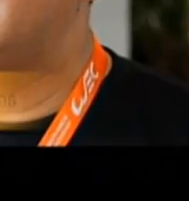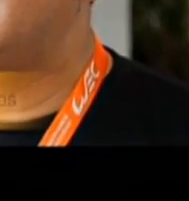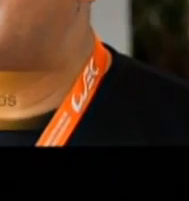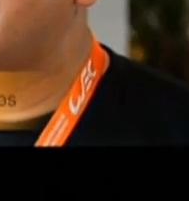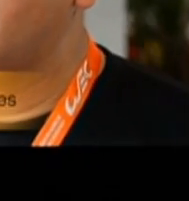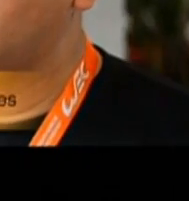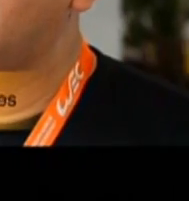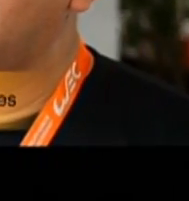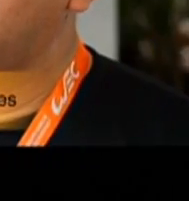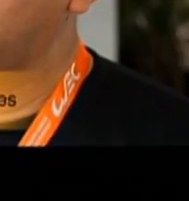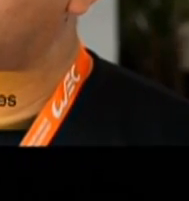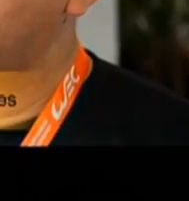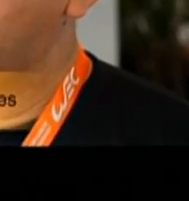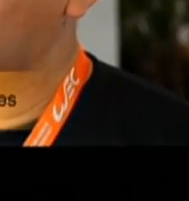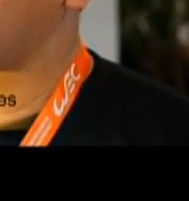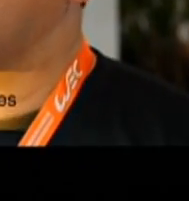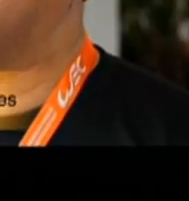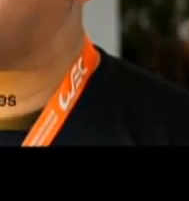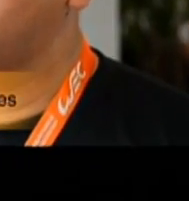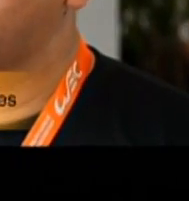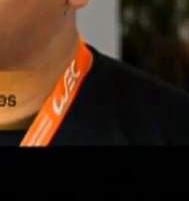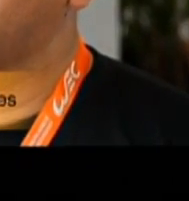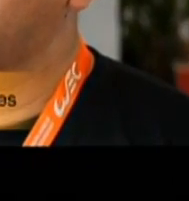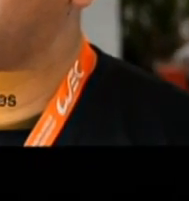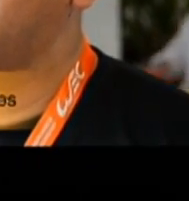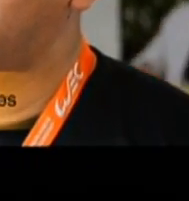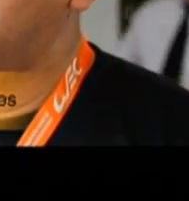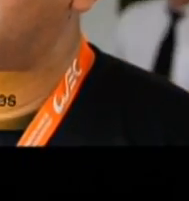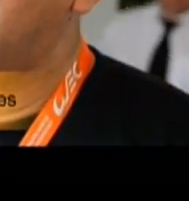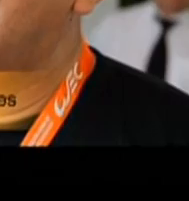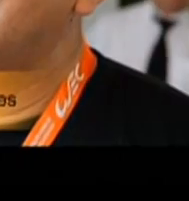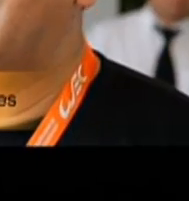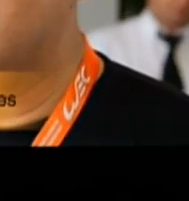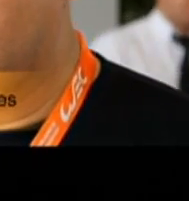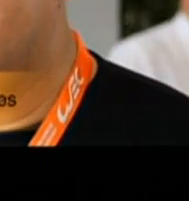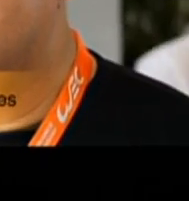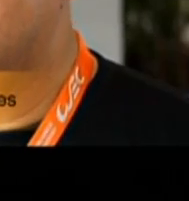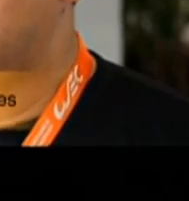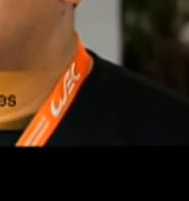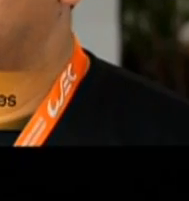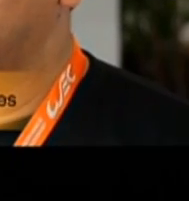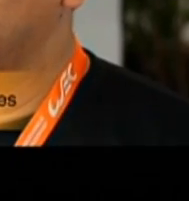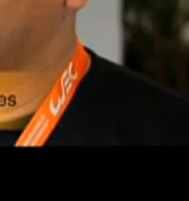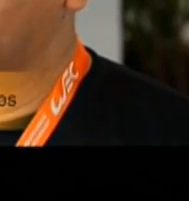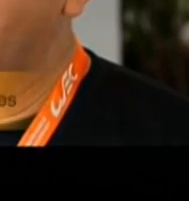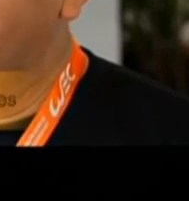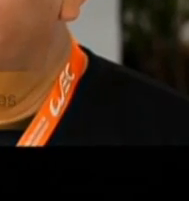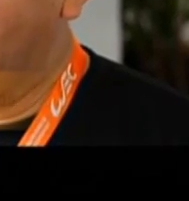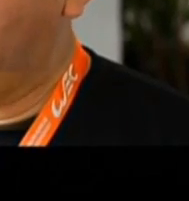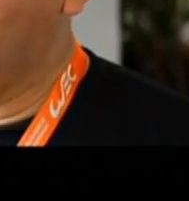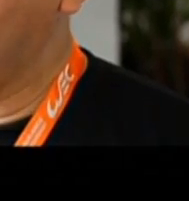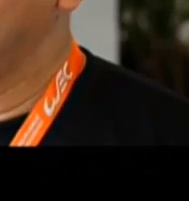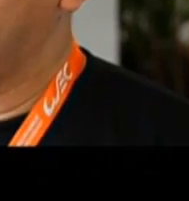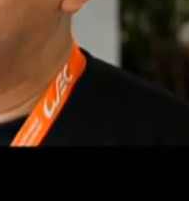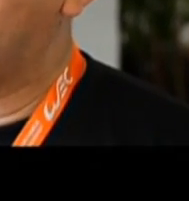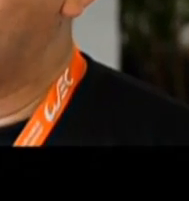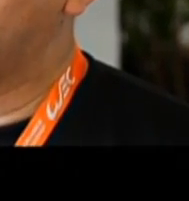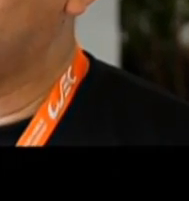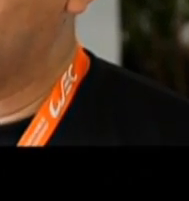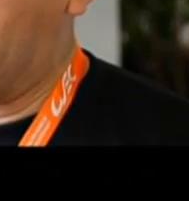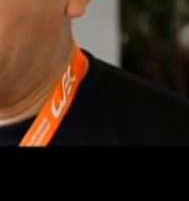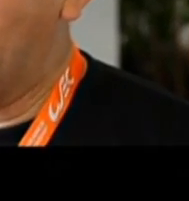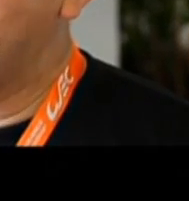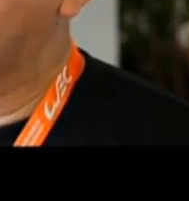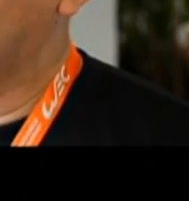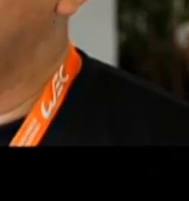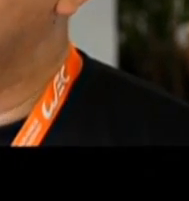Essa parceria nasceu de uma convergência, eu diria, de ações, tanto do governo federal